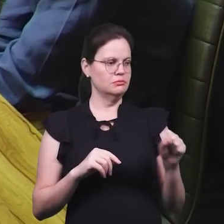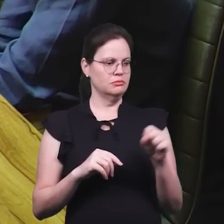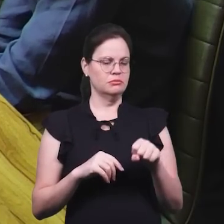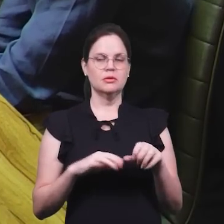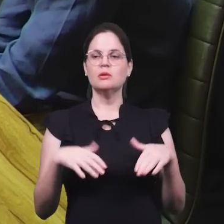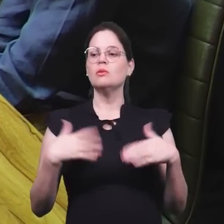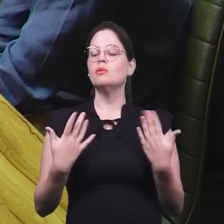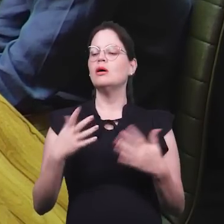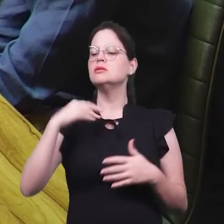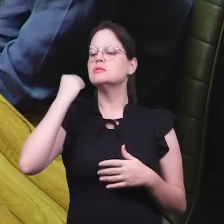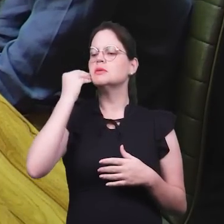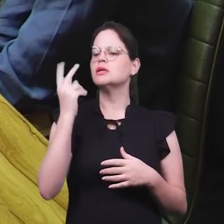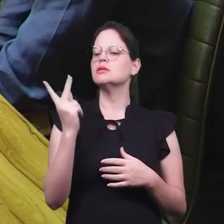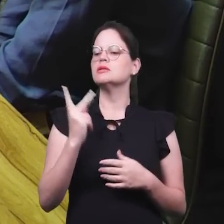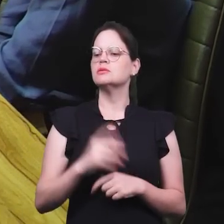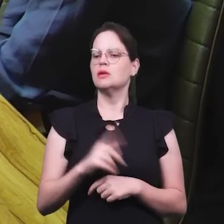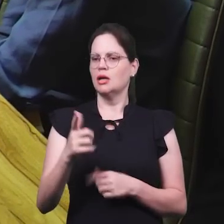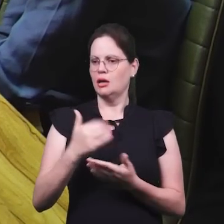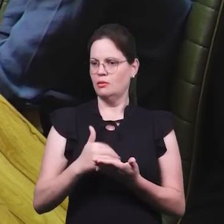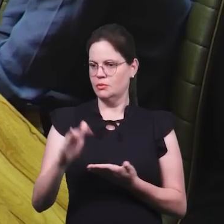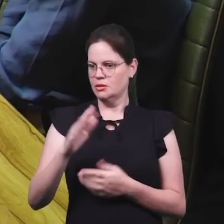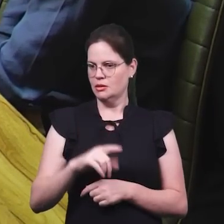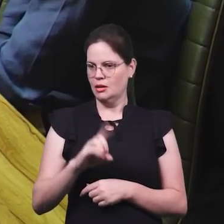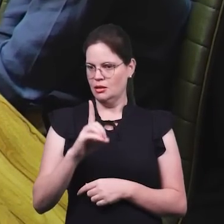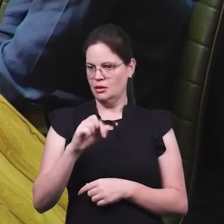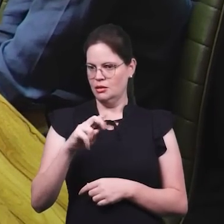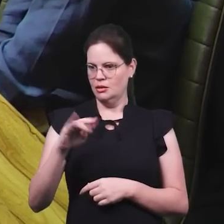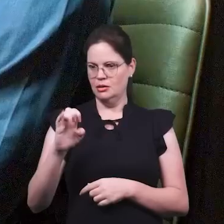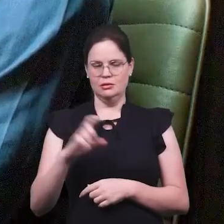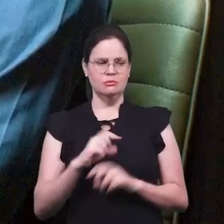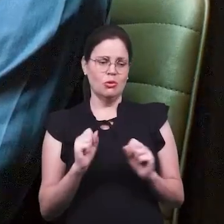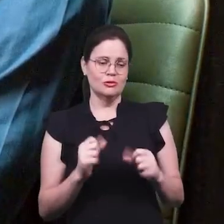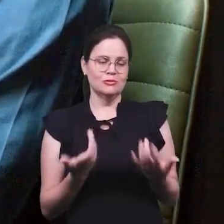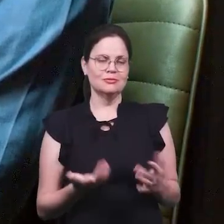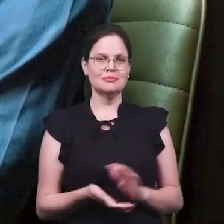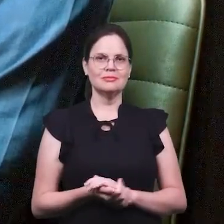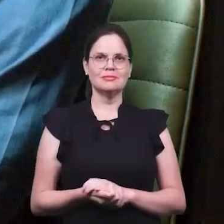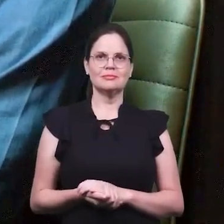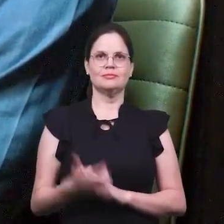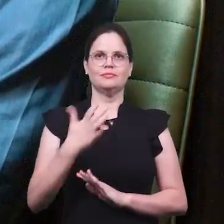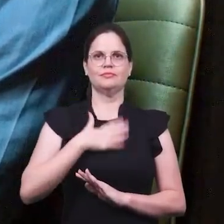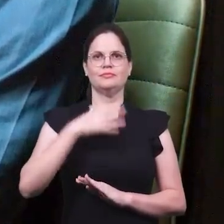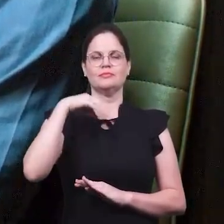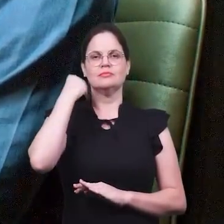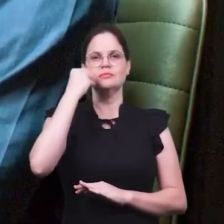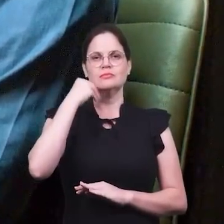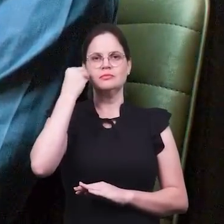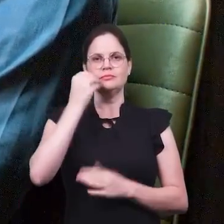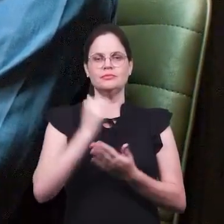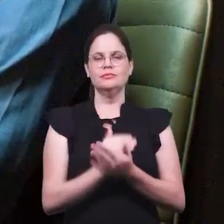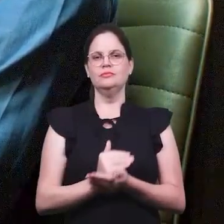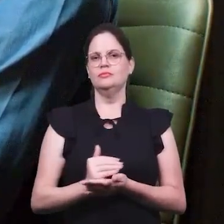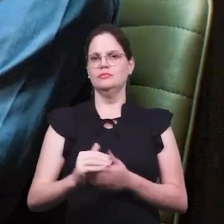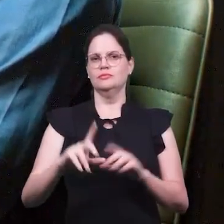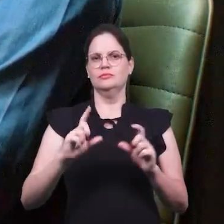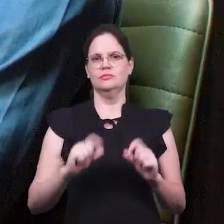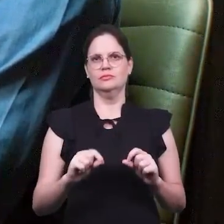como que foi a experiência de vocês? Quer começar, Daniel? Pode ser. A minha experiência